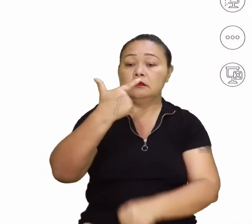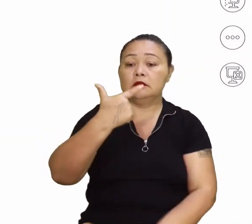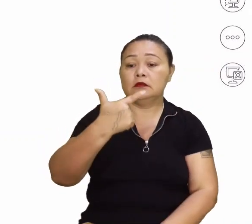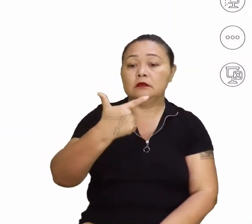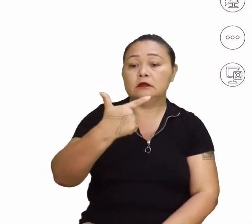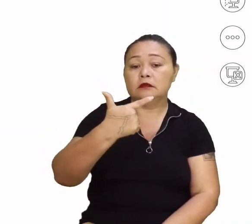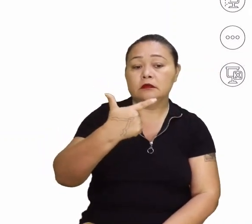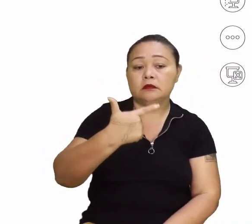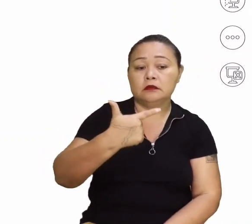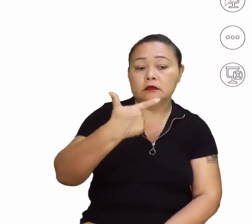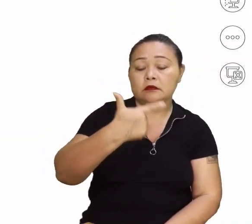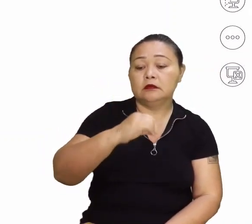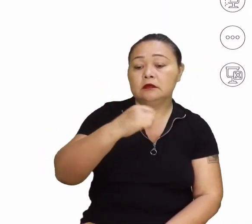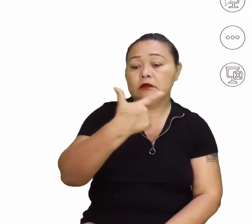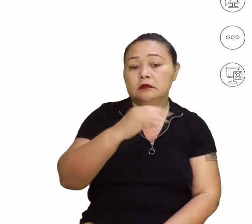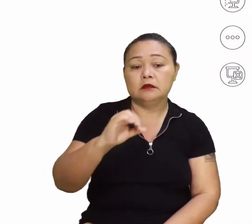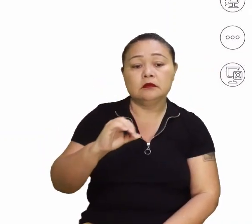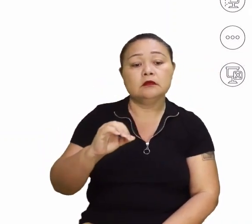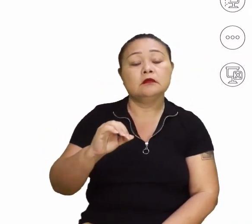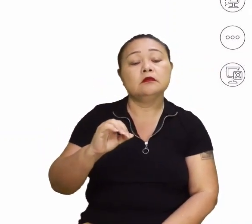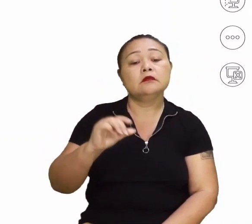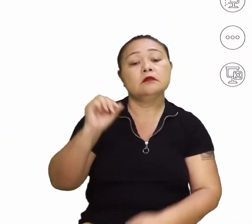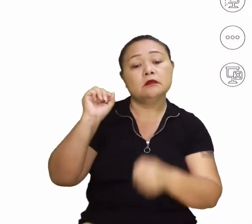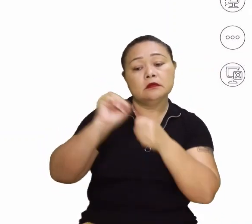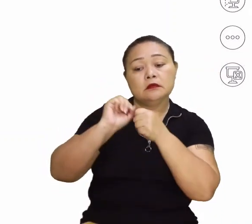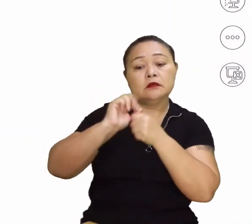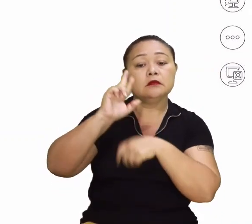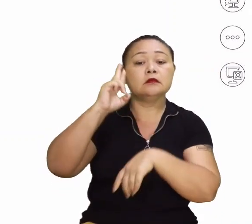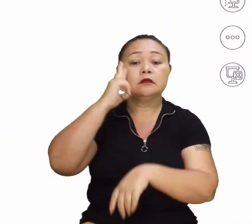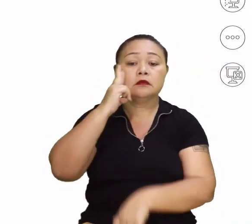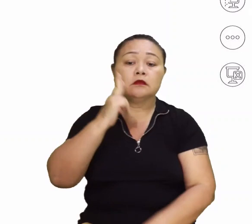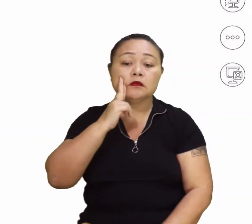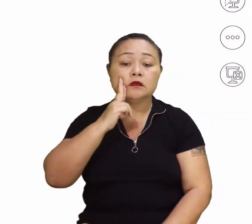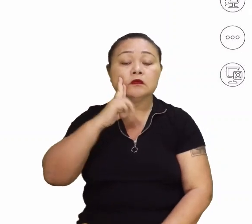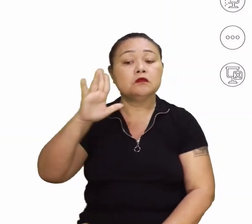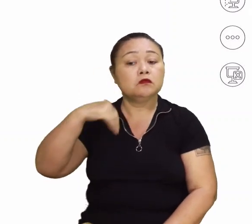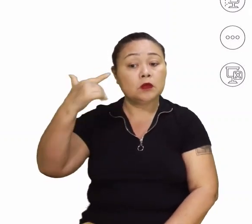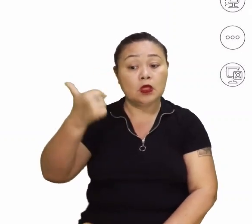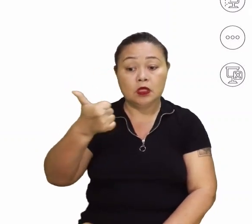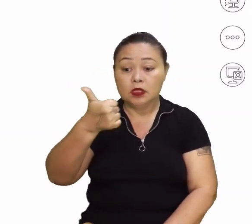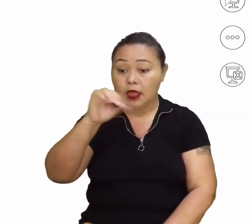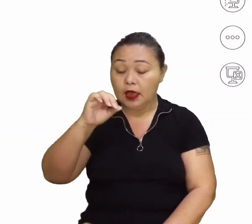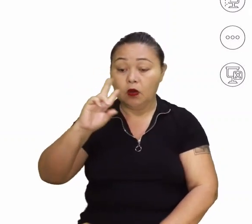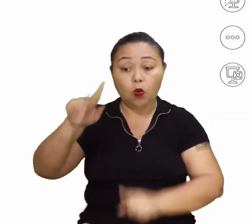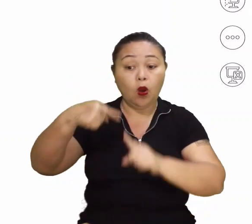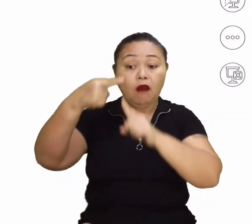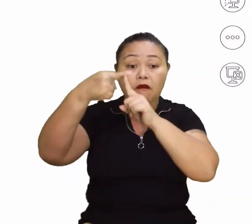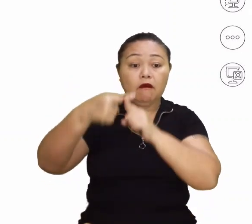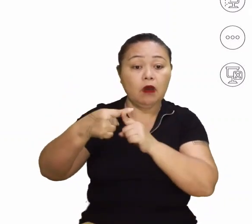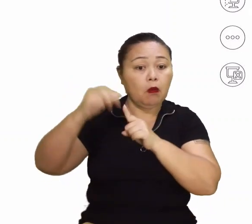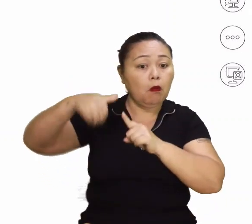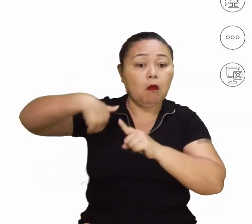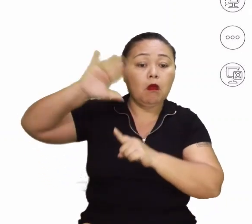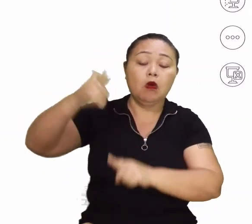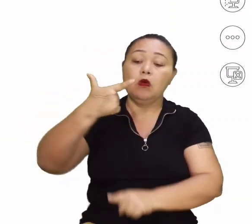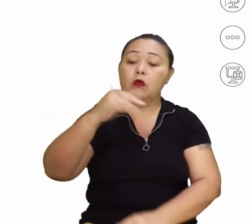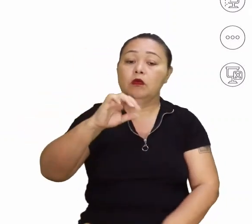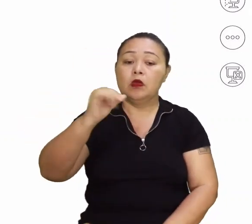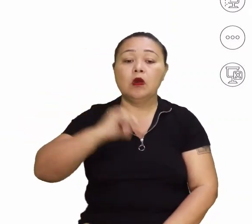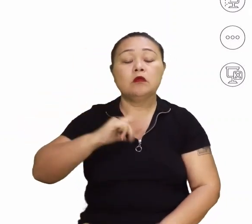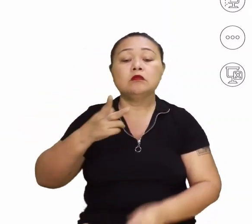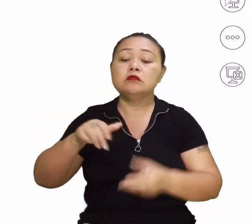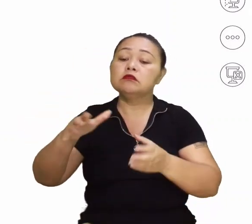20 toneladas de borracha em 2020. Produção em Rondônia pode chegar a 10 vezes mais. Em 2020, as